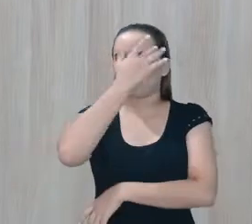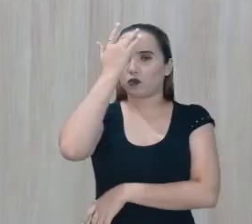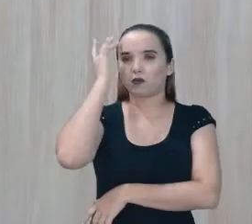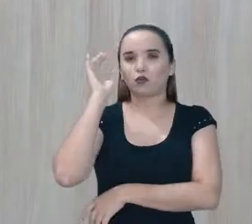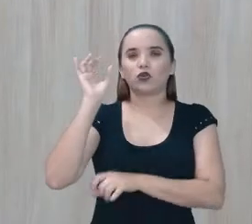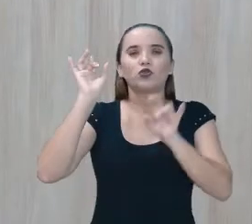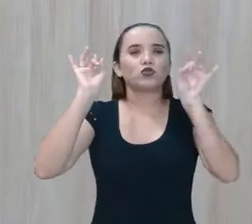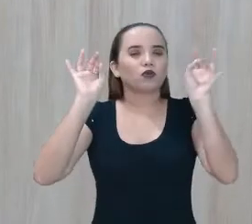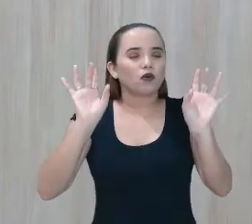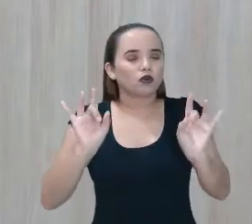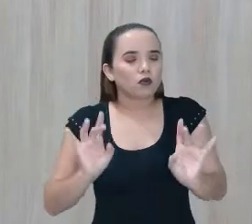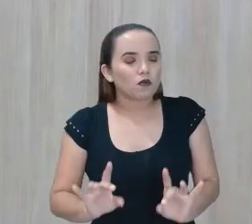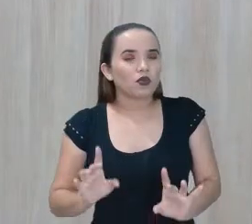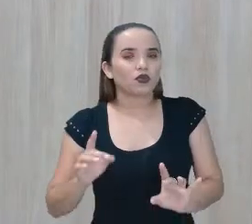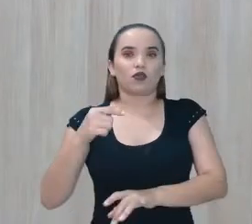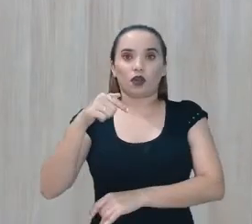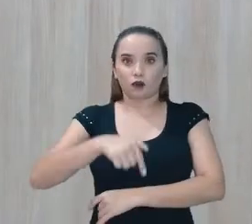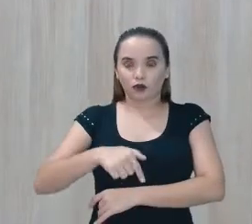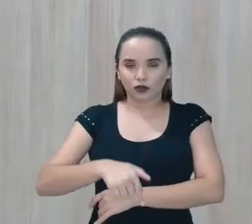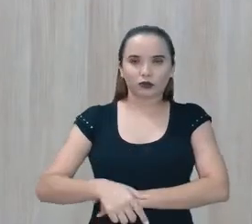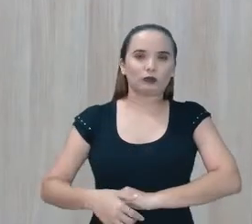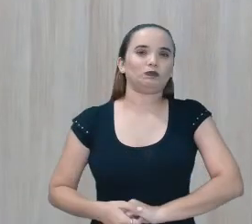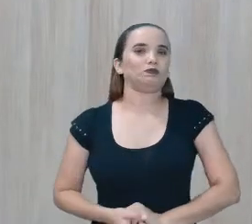aqui para a nossa